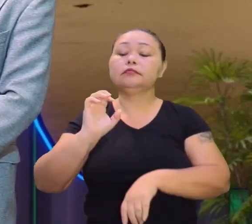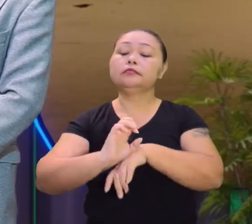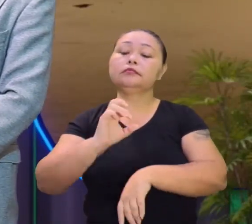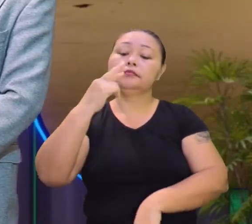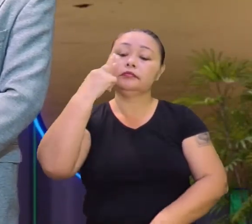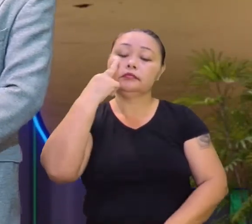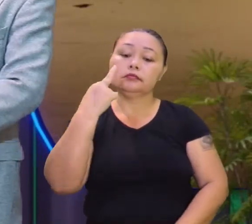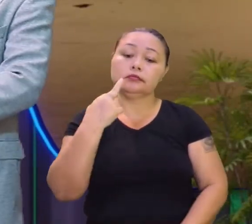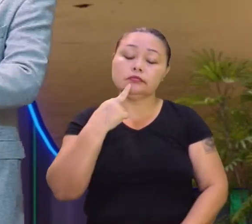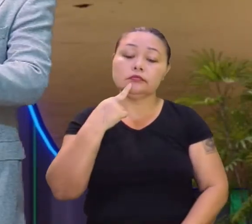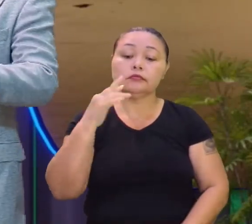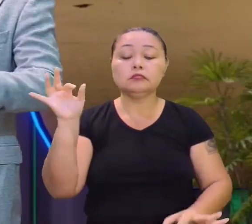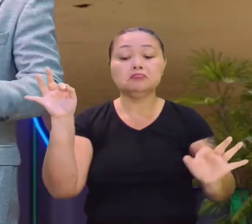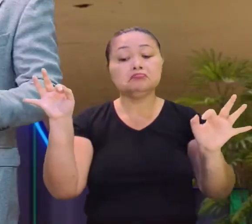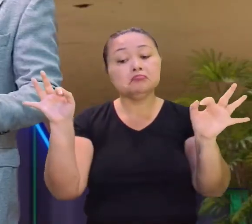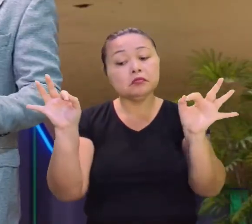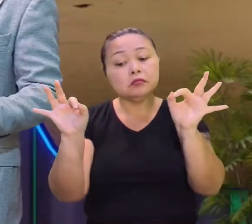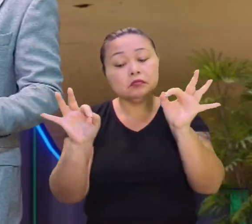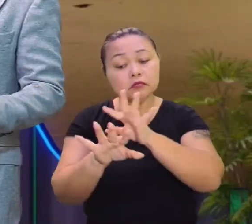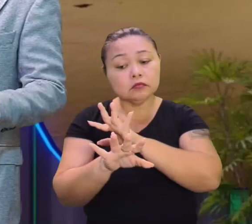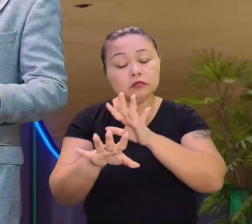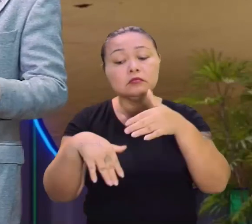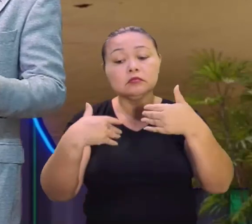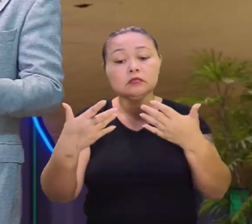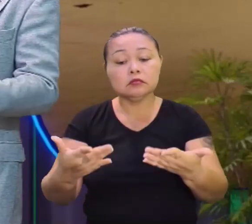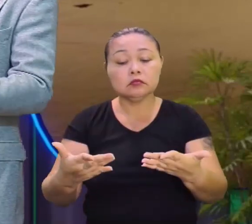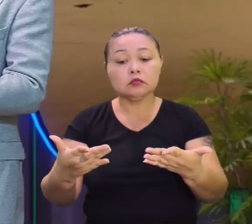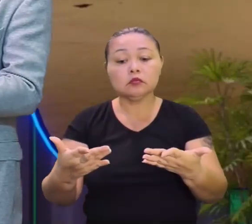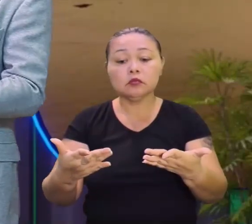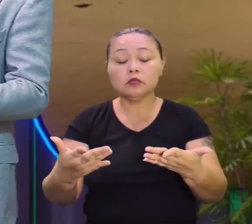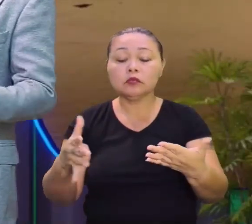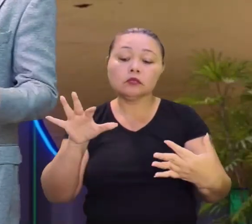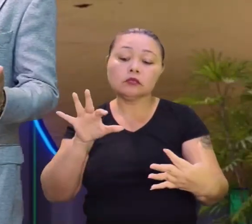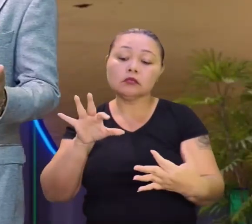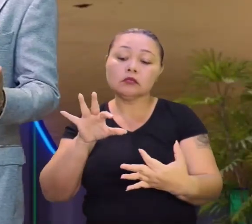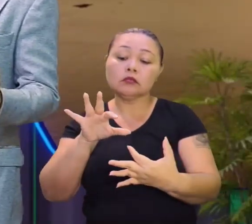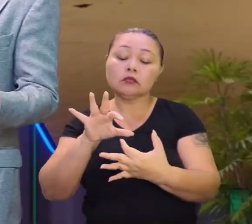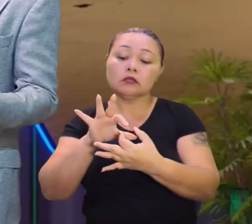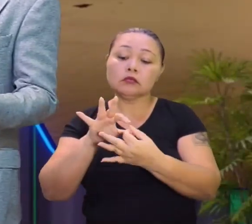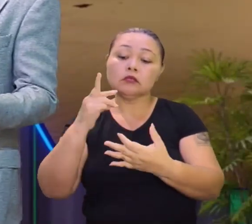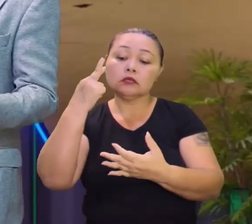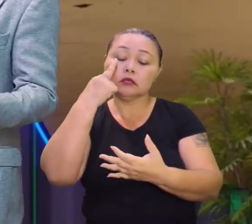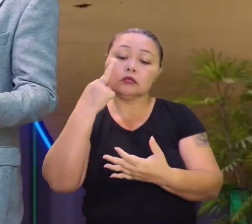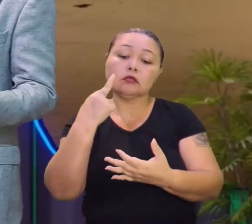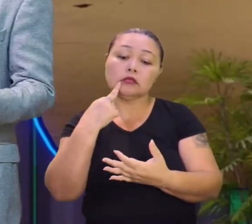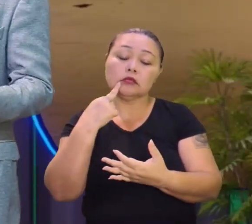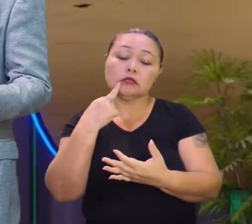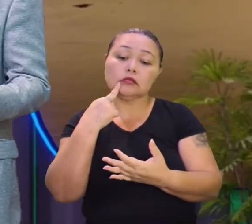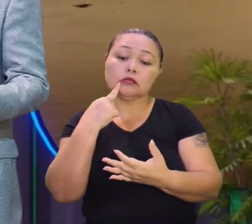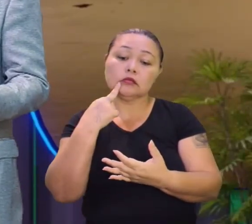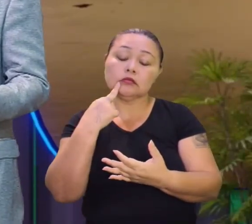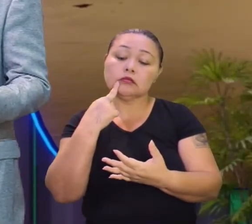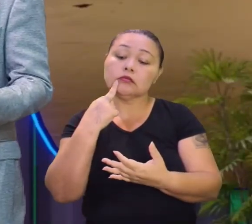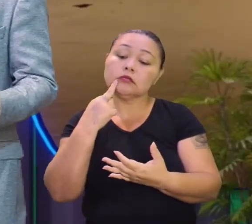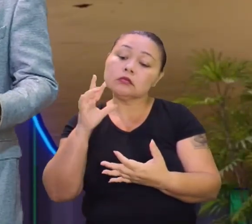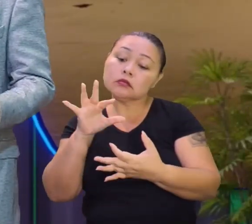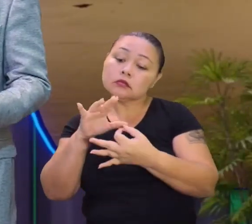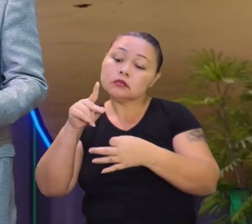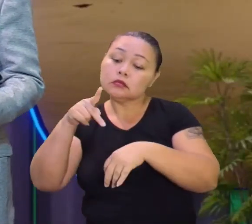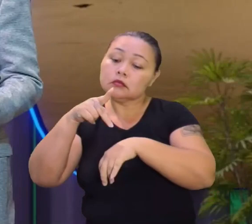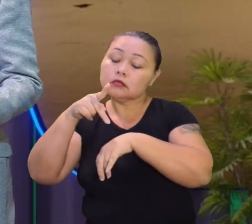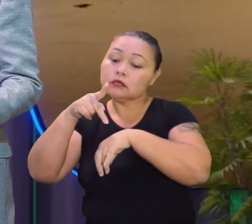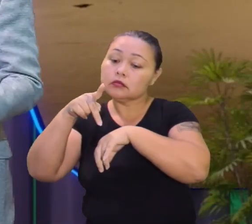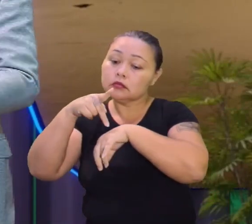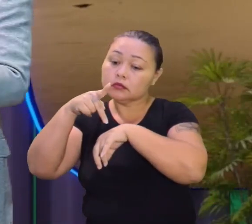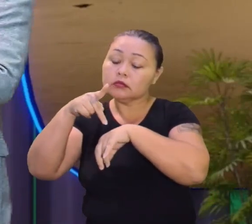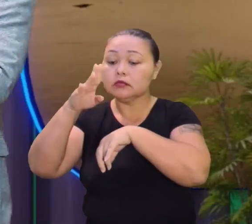Rondônia. E para fechar com chave de ouro, a conexão de Rondônia com o resto do Brasil, chegando até